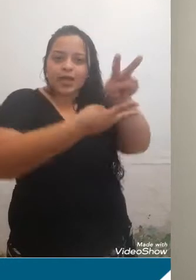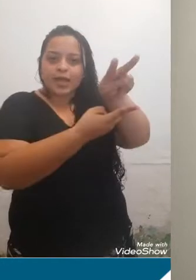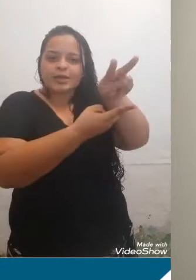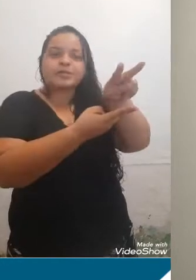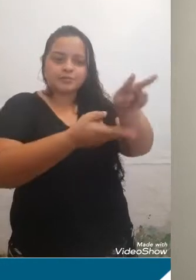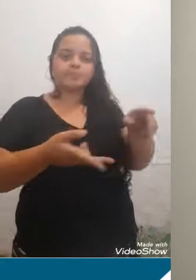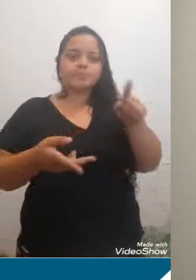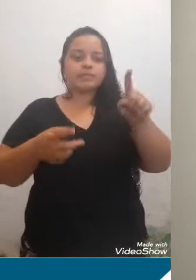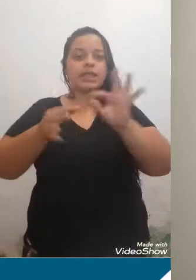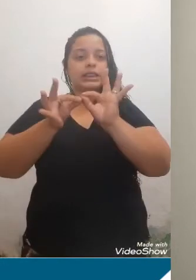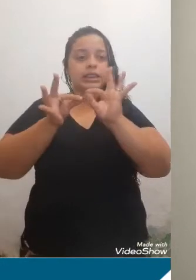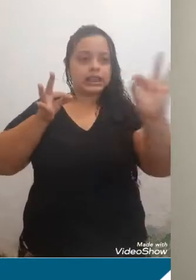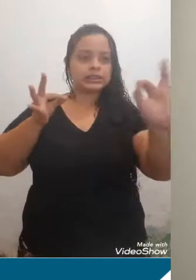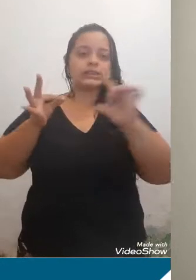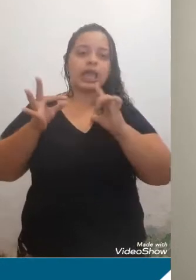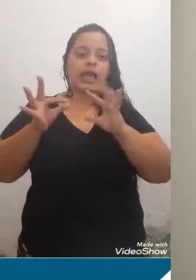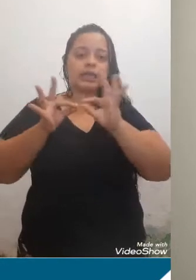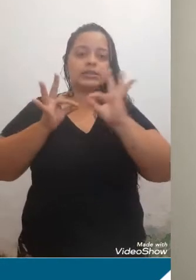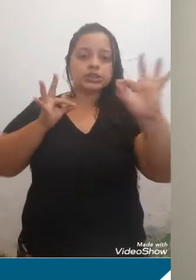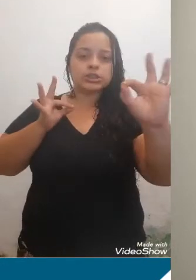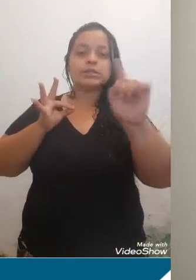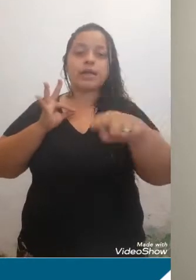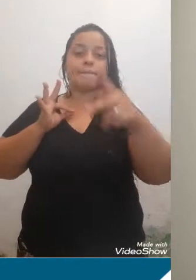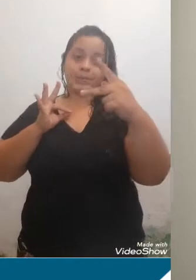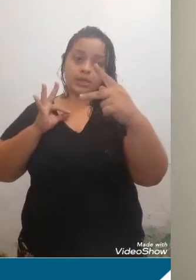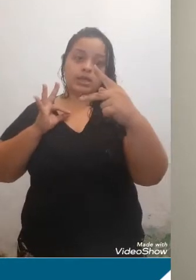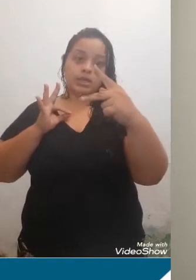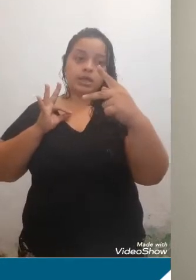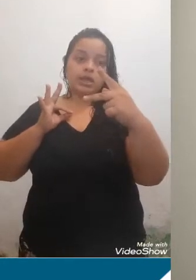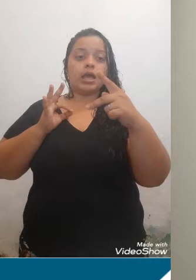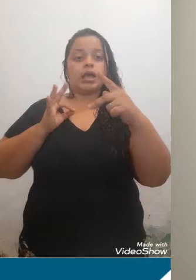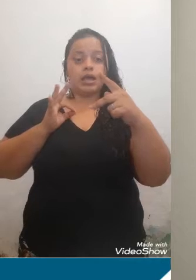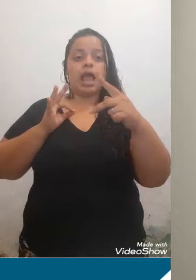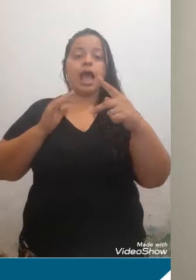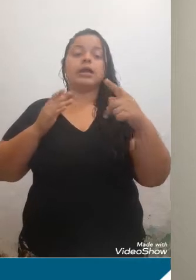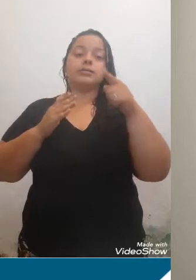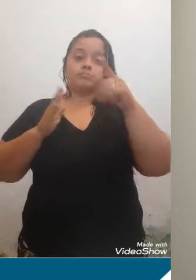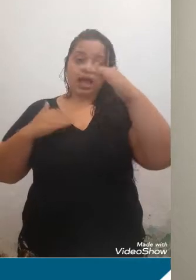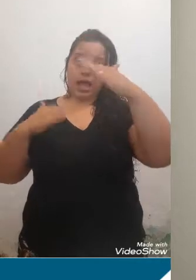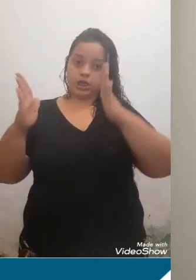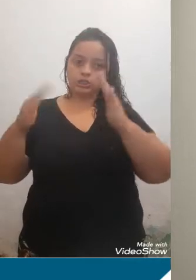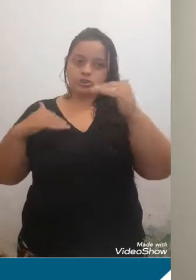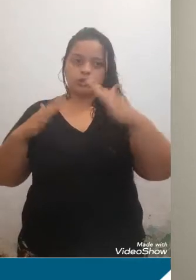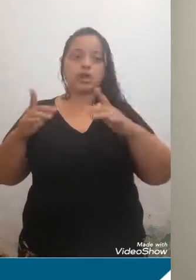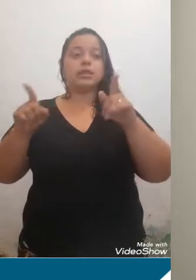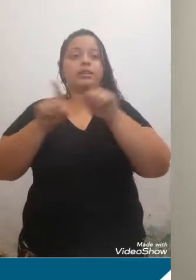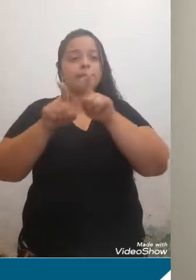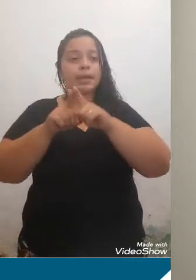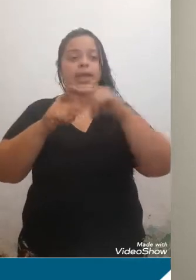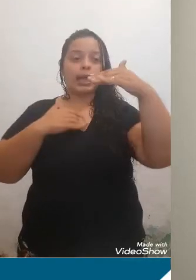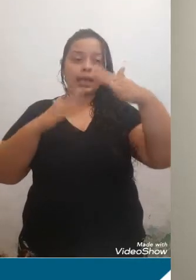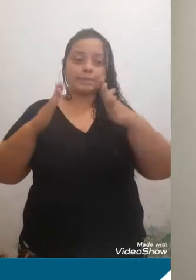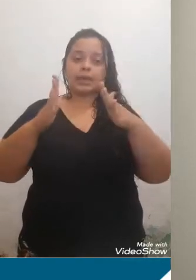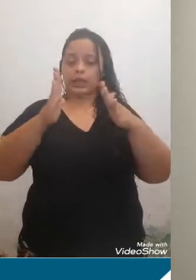invertida, tá bom? A distância do objeto até a câmera a gente chama de P, e da câmera até o